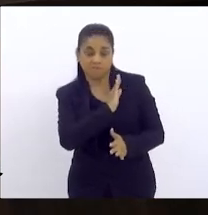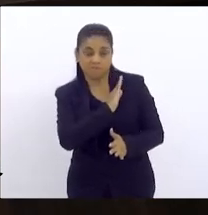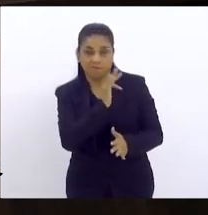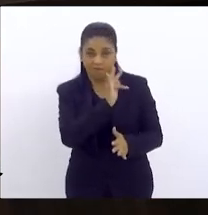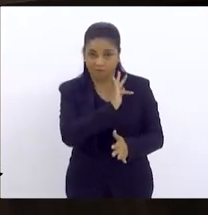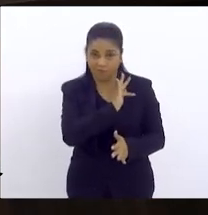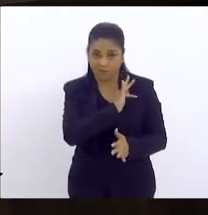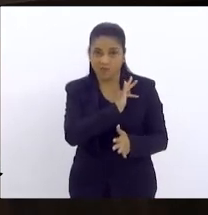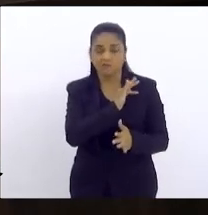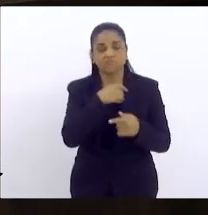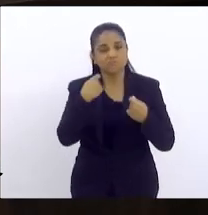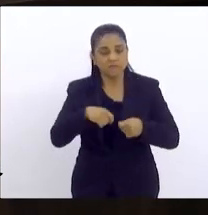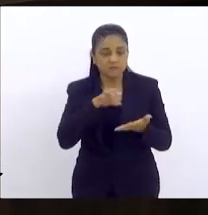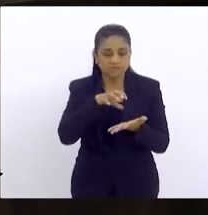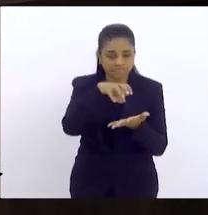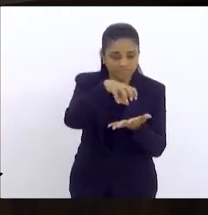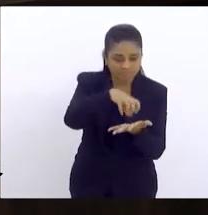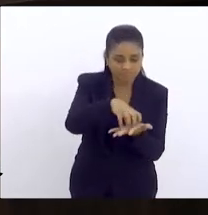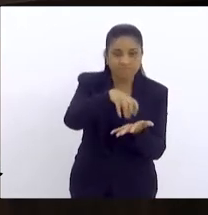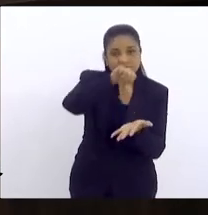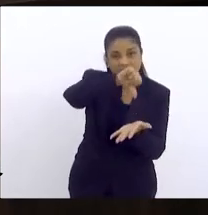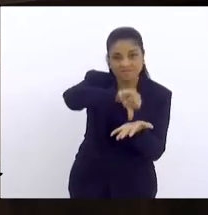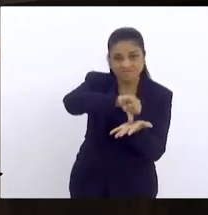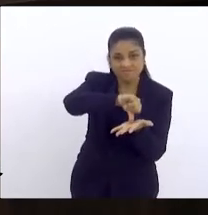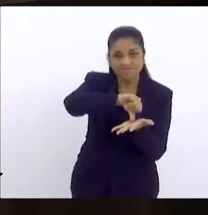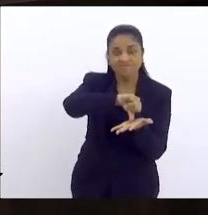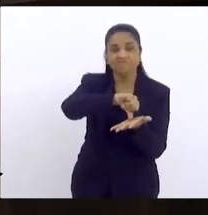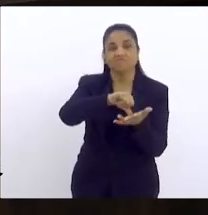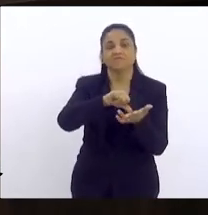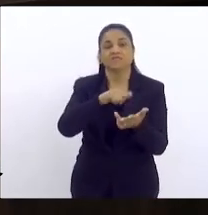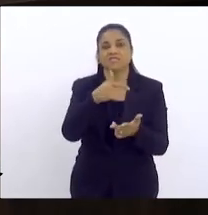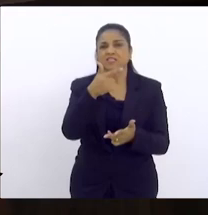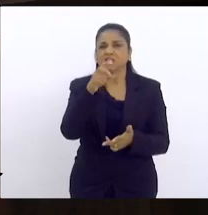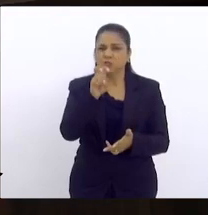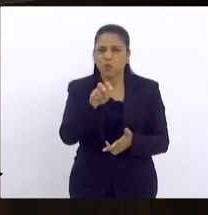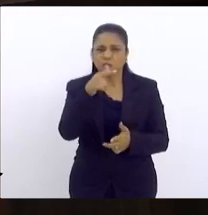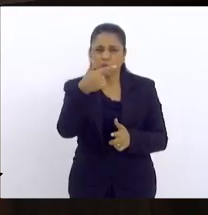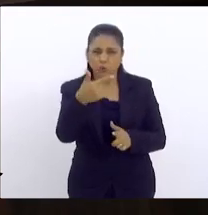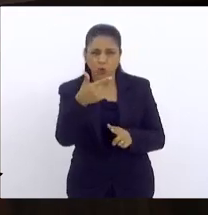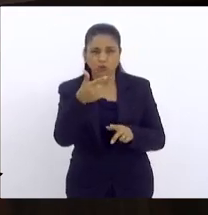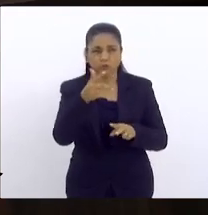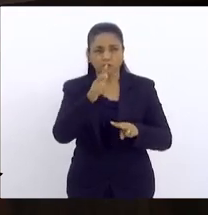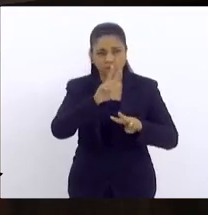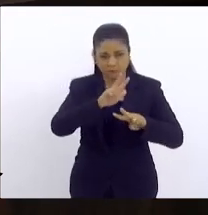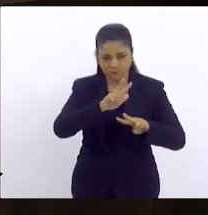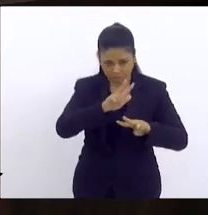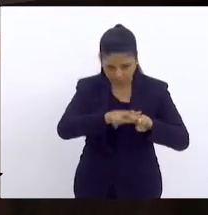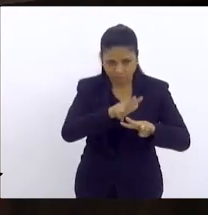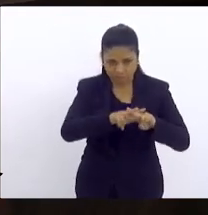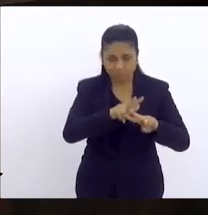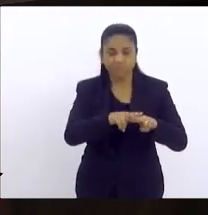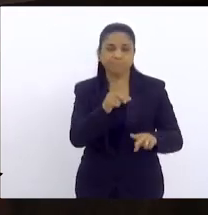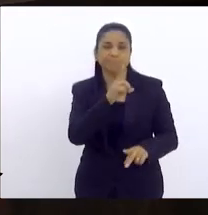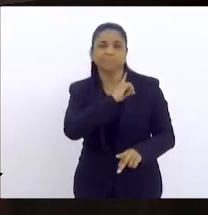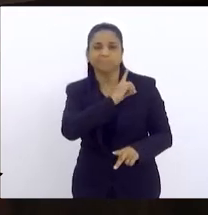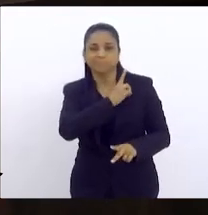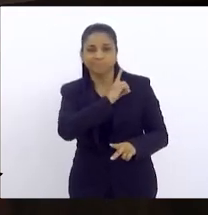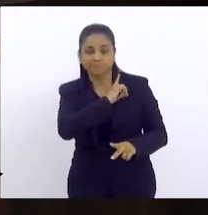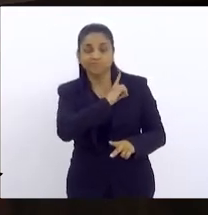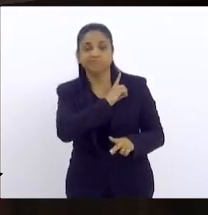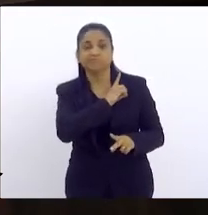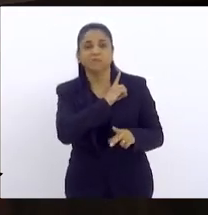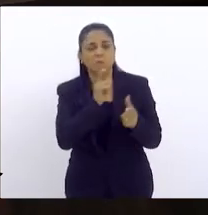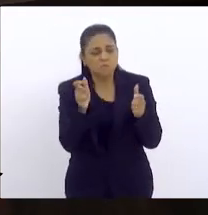uma central de flagrante nós temos lá 52 DP Nova Iguaçu estrangulada numa central de flagrante com uma quantidade de